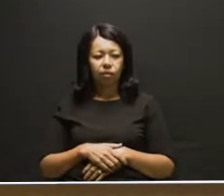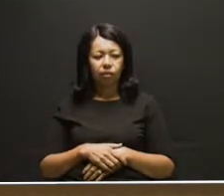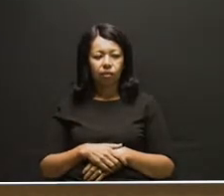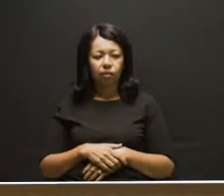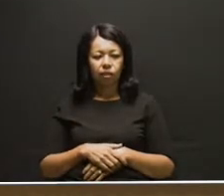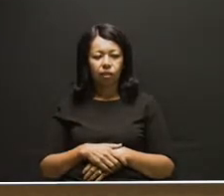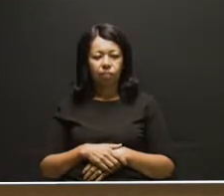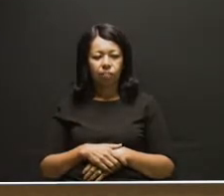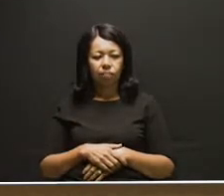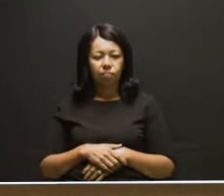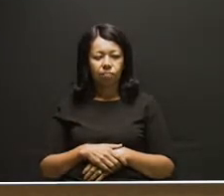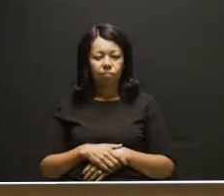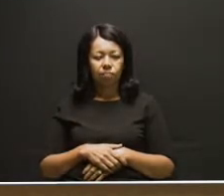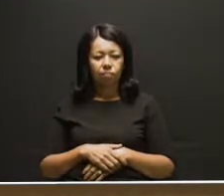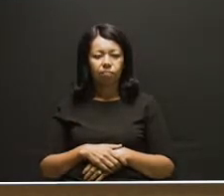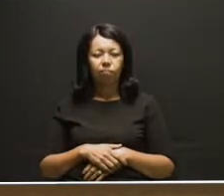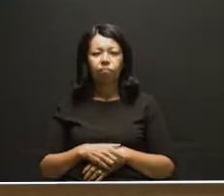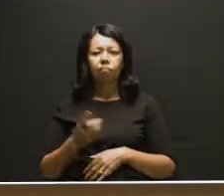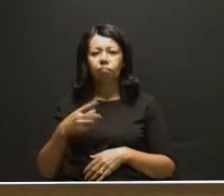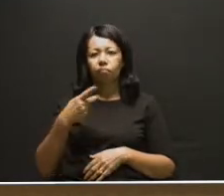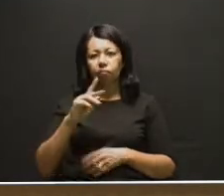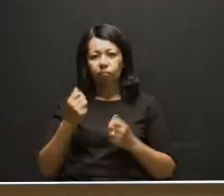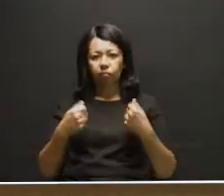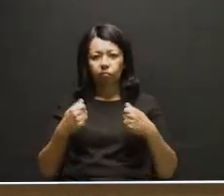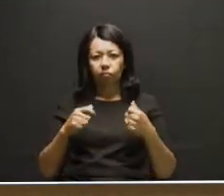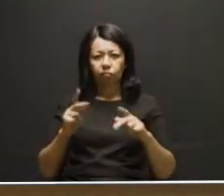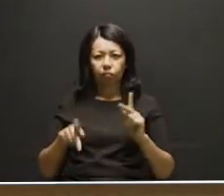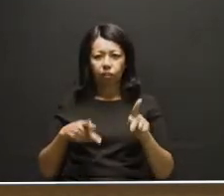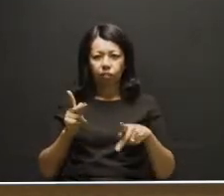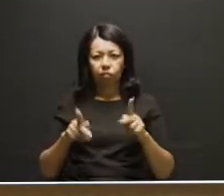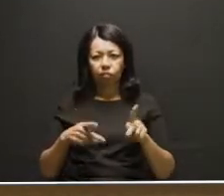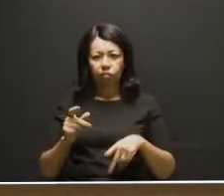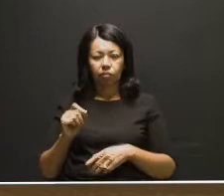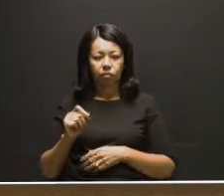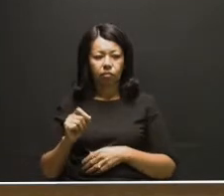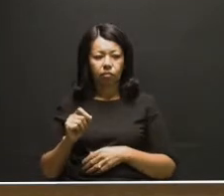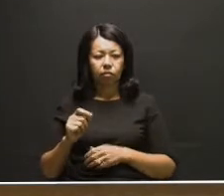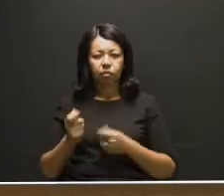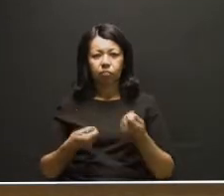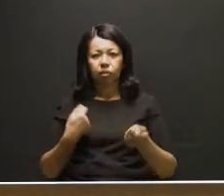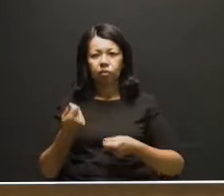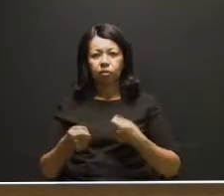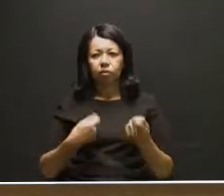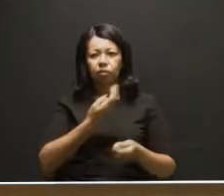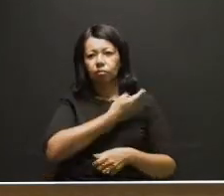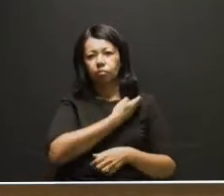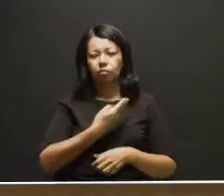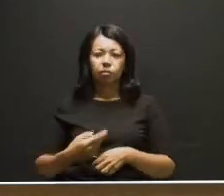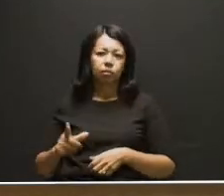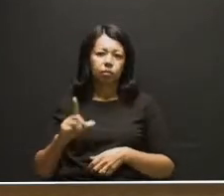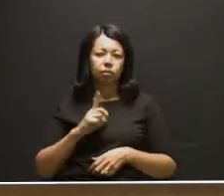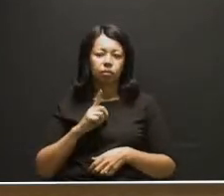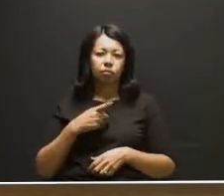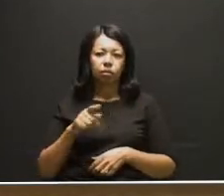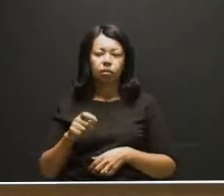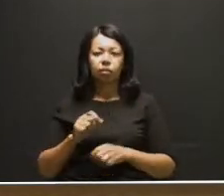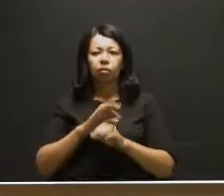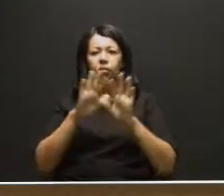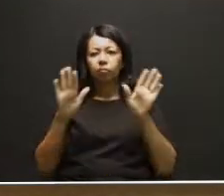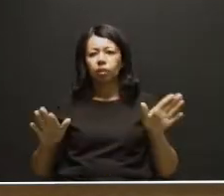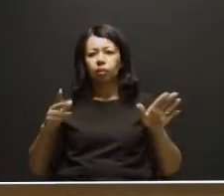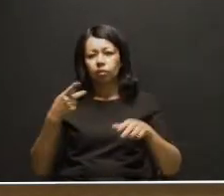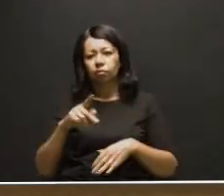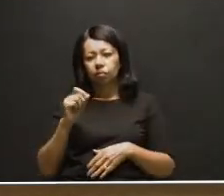é peculiar vem de encontro com a necessidade da municipalidade e da administração pública que zela pela transparência e pela moralidade